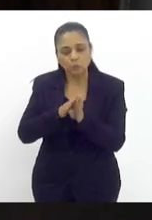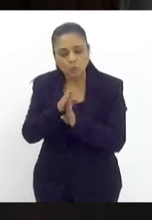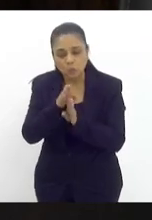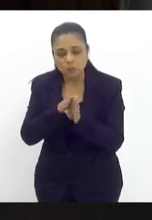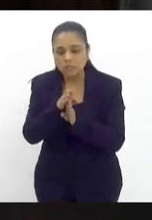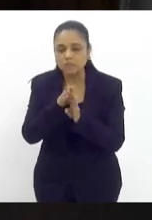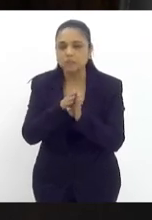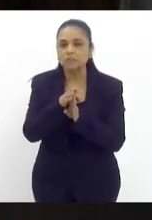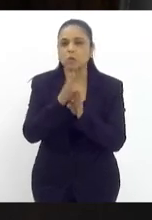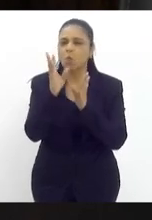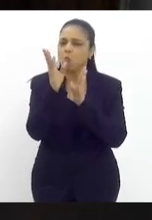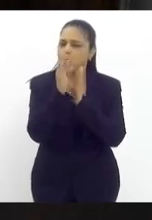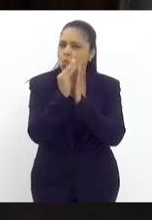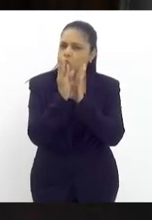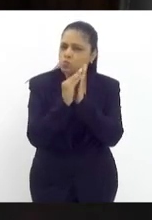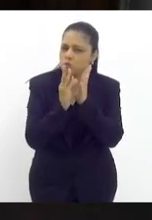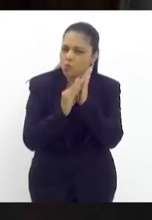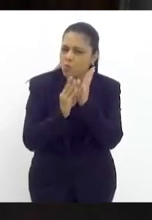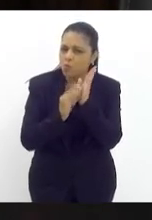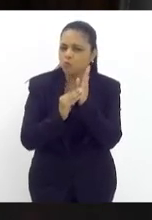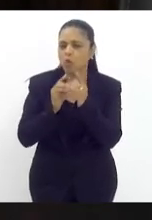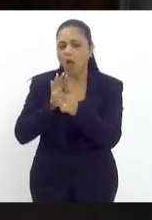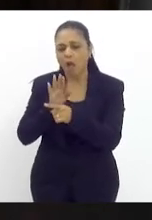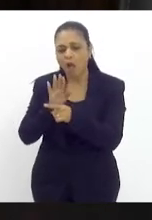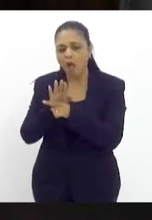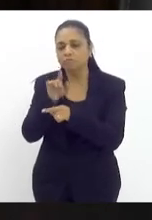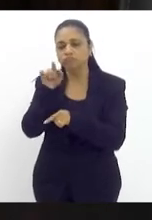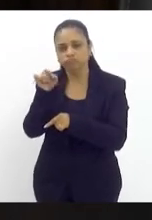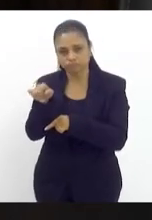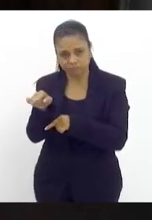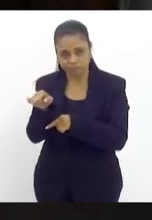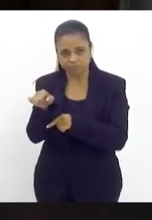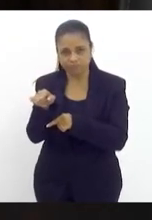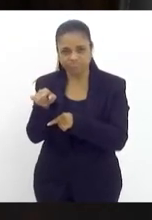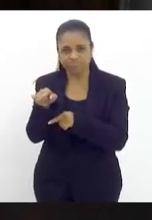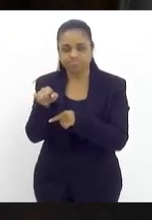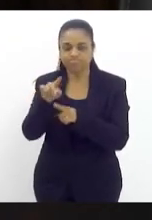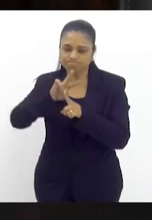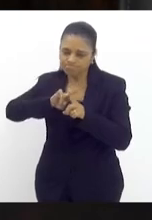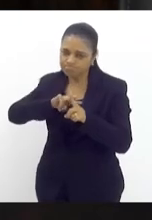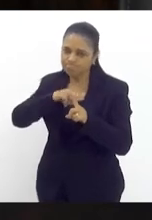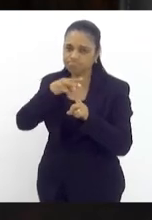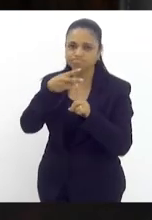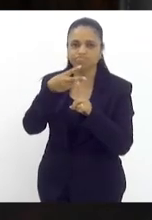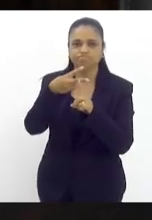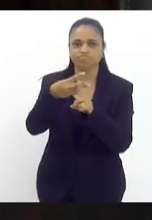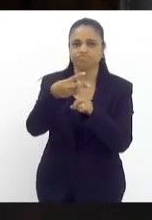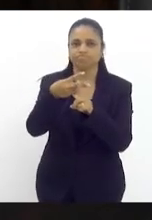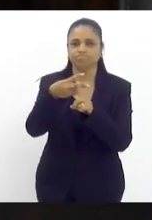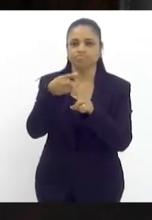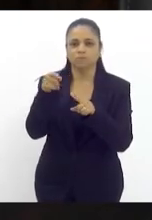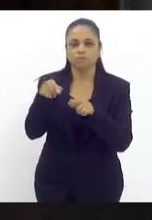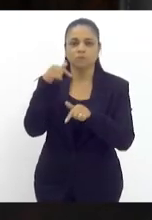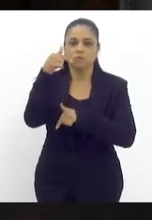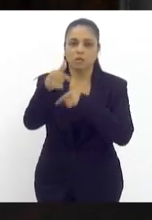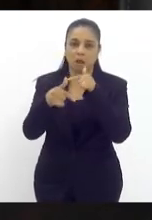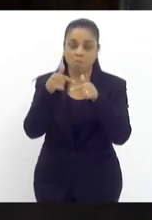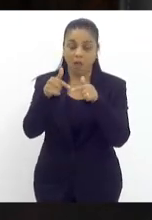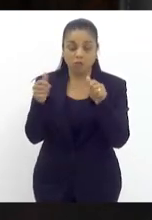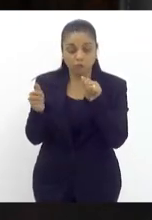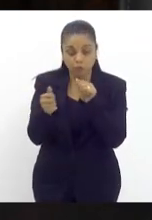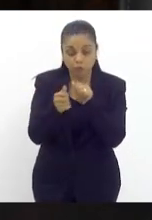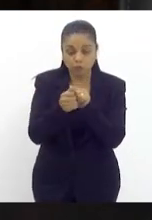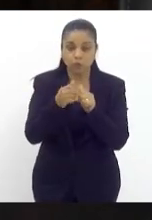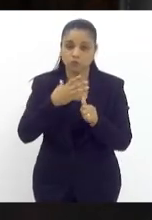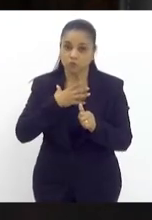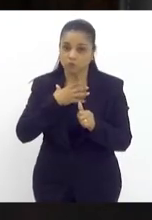com conteúdos que vão te ajudar e vão potencializar o seu trabalho com o seu filho,